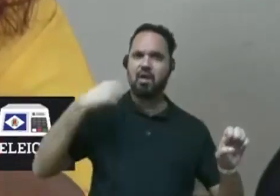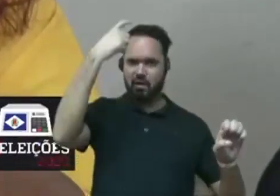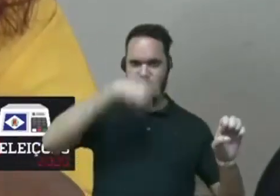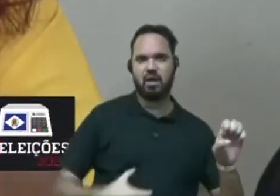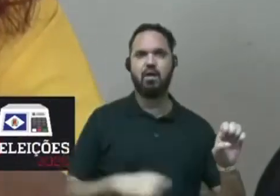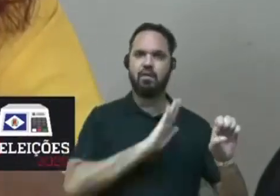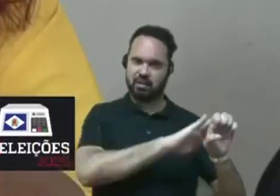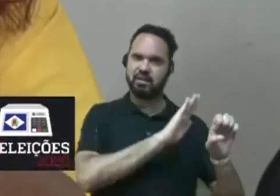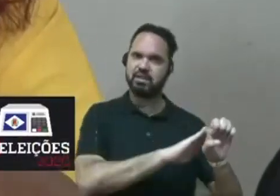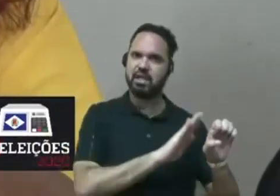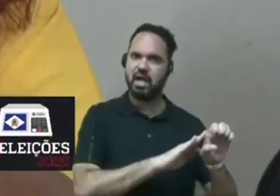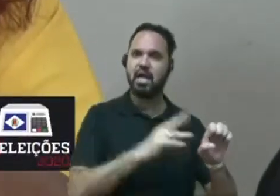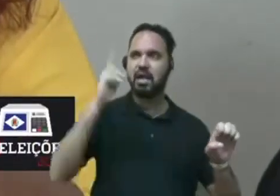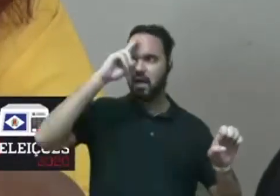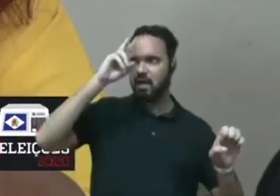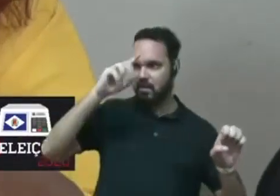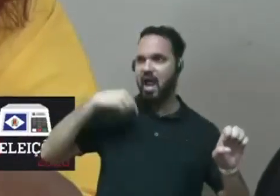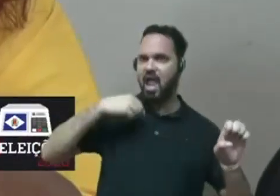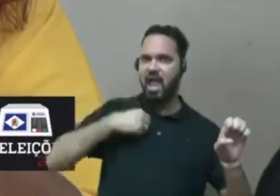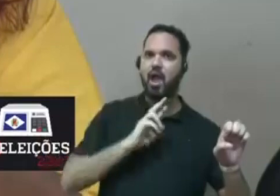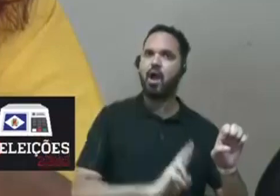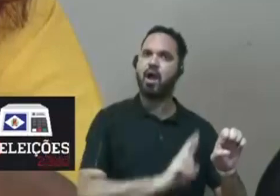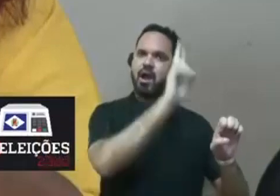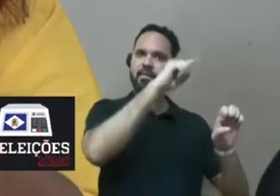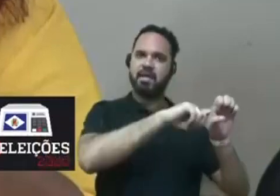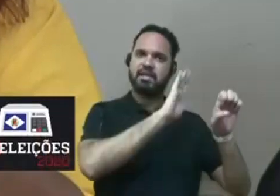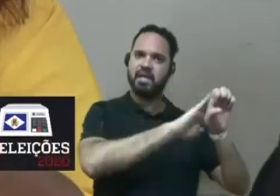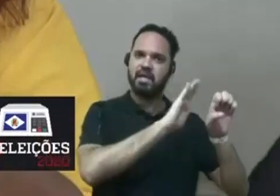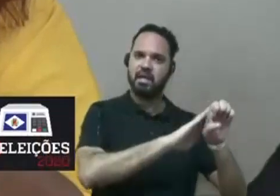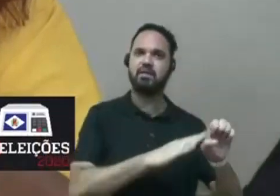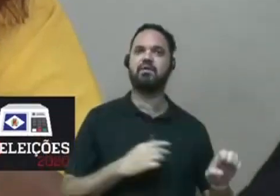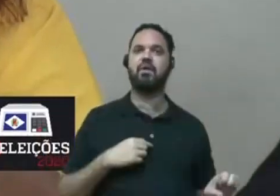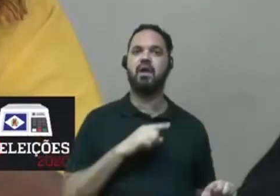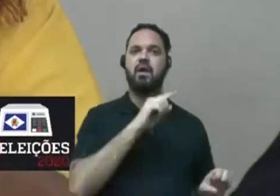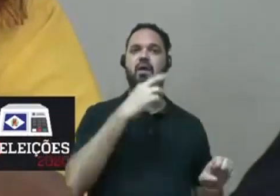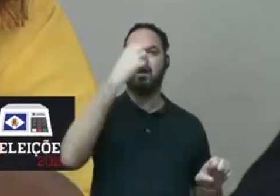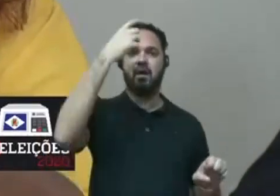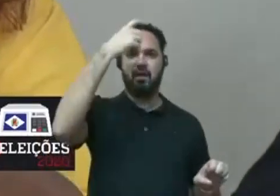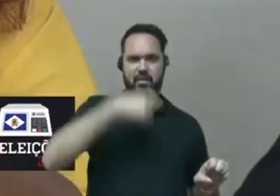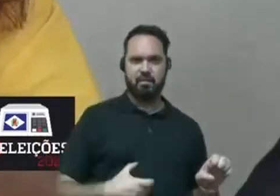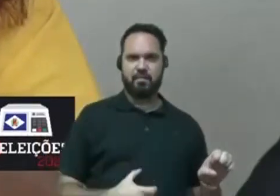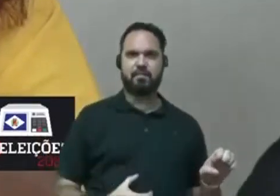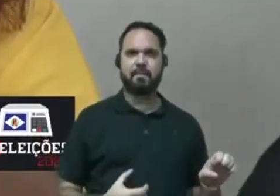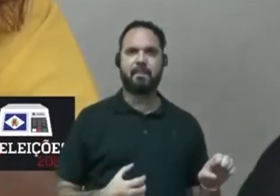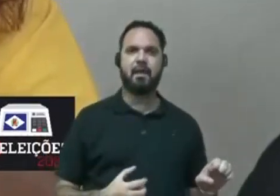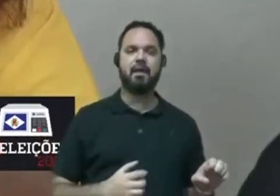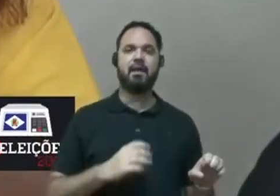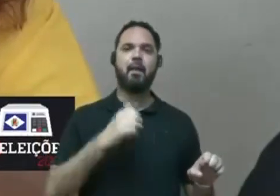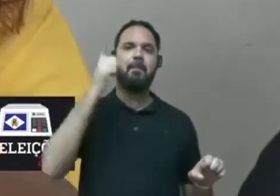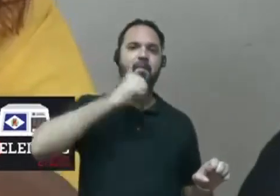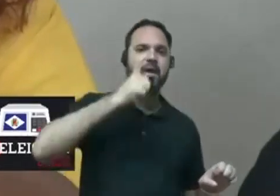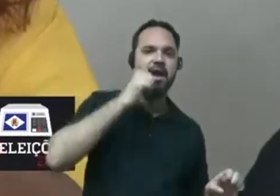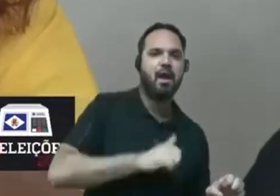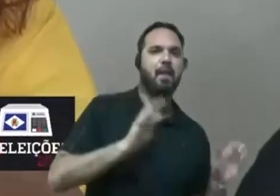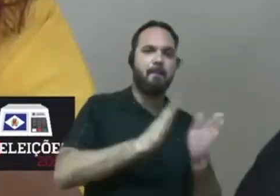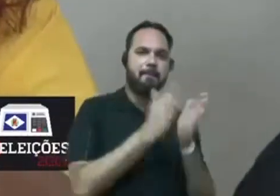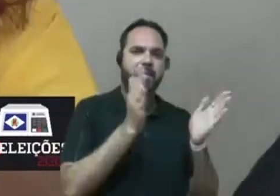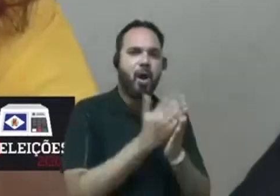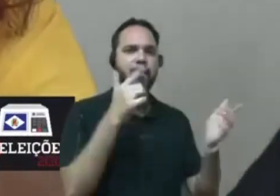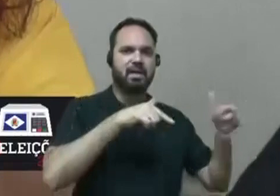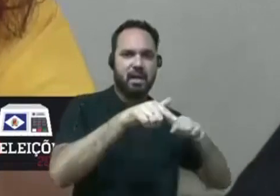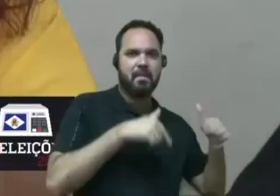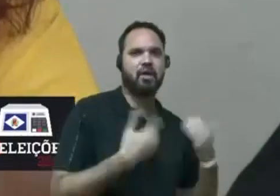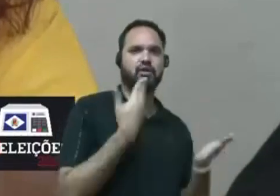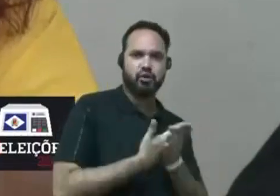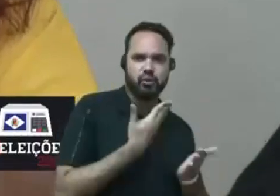quero lembrar para o Juninho isso tá eu represento o interesse da Juventude das mulheres dos Pobres dos